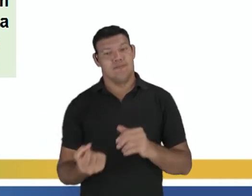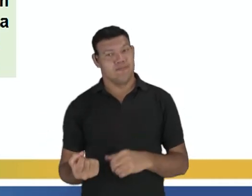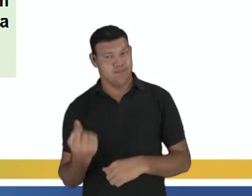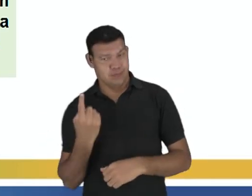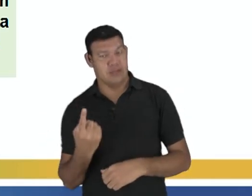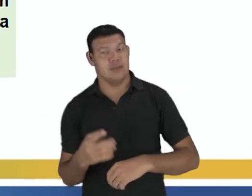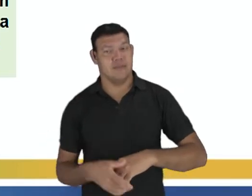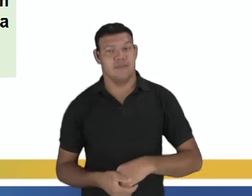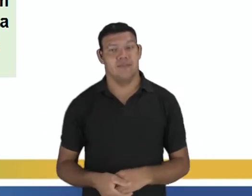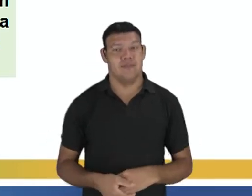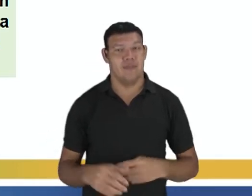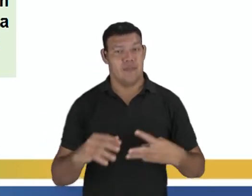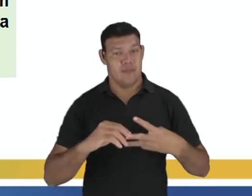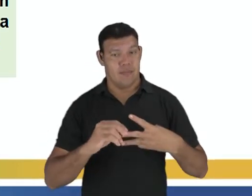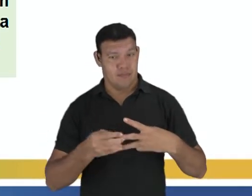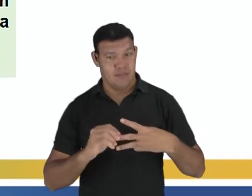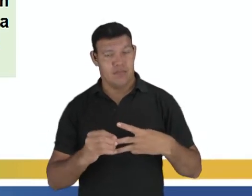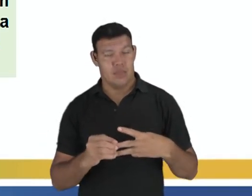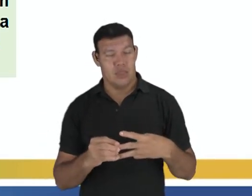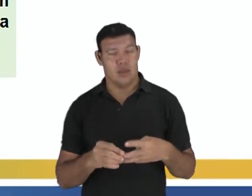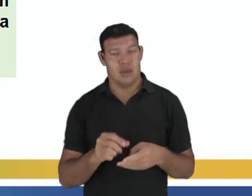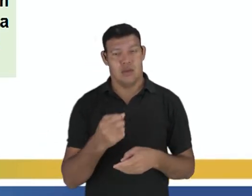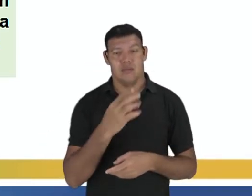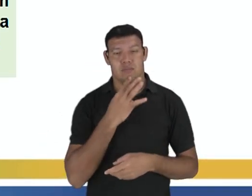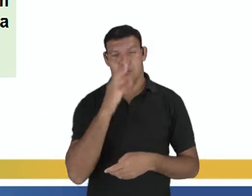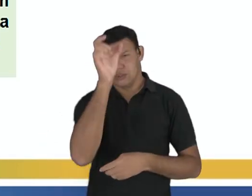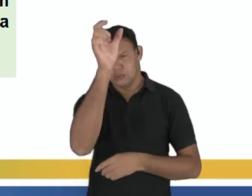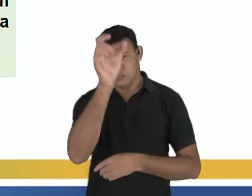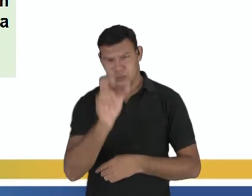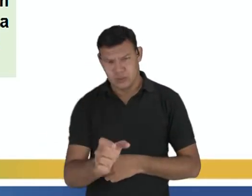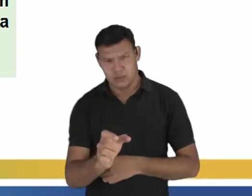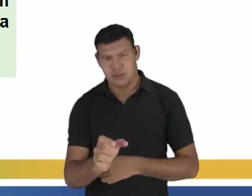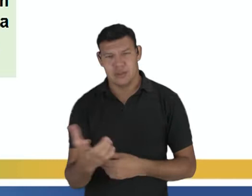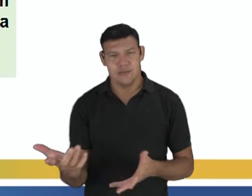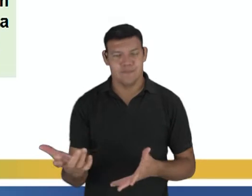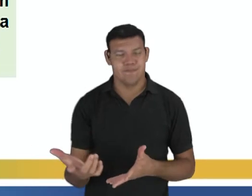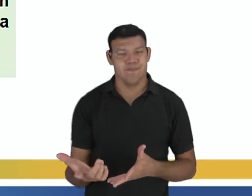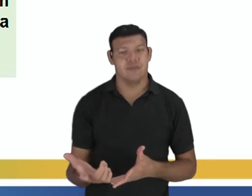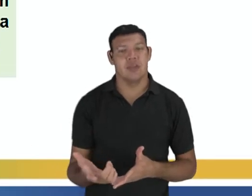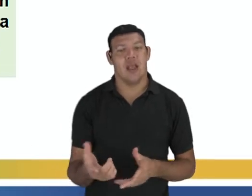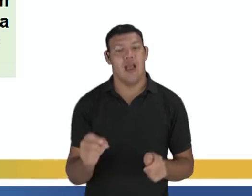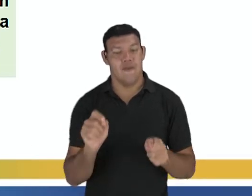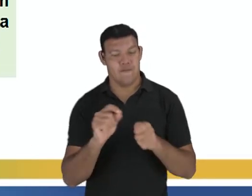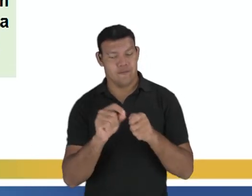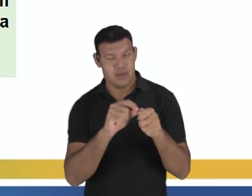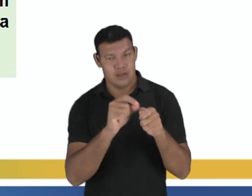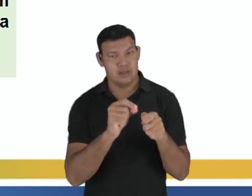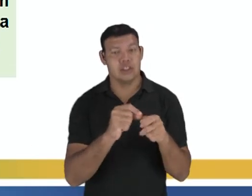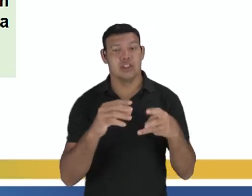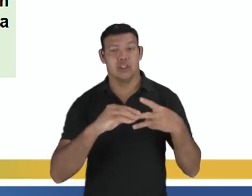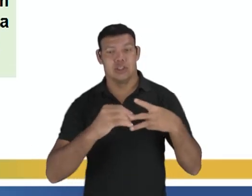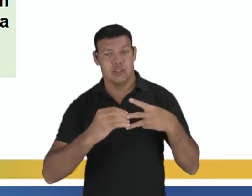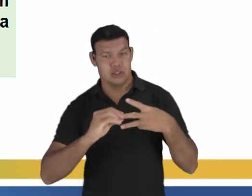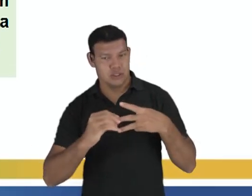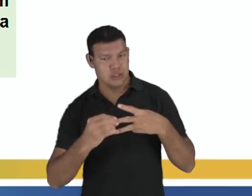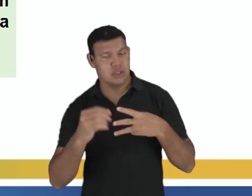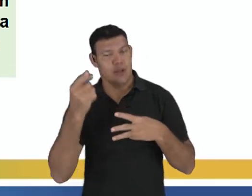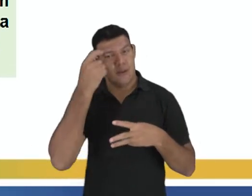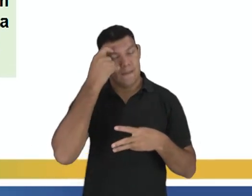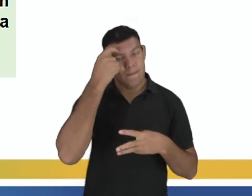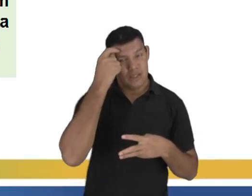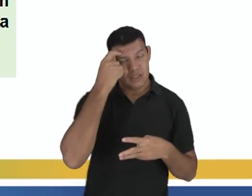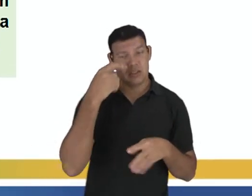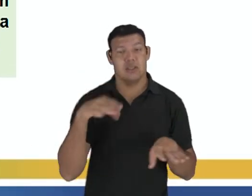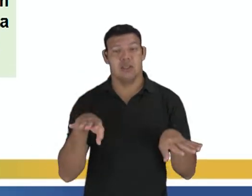Então, as células da imunidade adquirida reconhecem os antígenos, ocorre então a produção de células de memória e